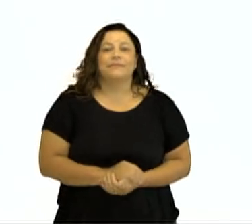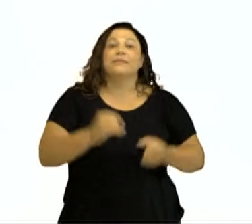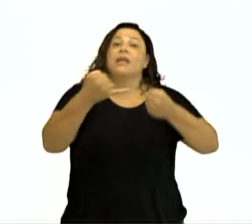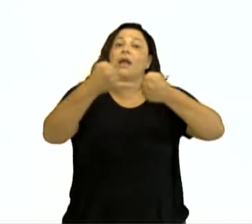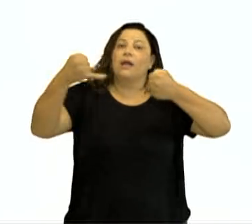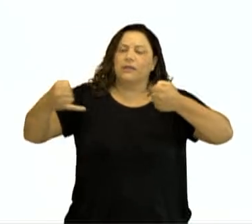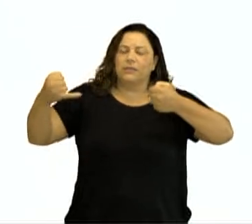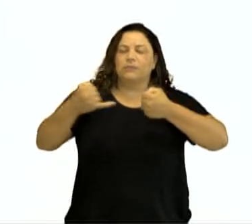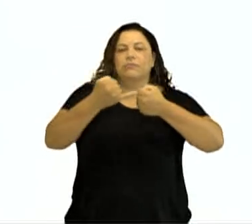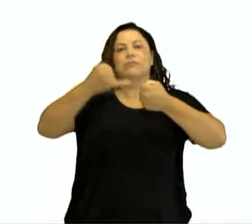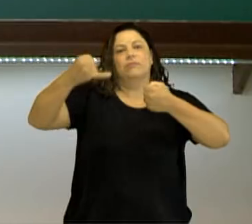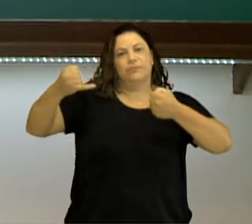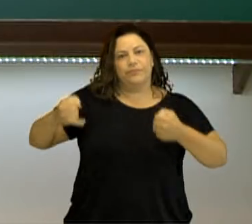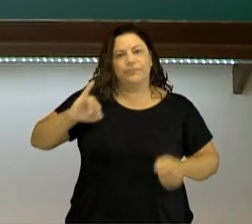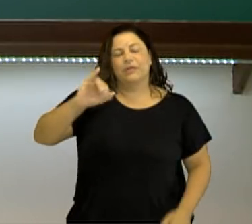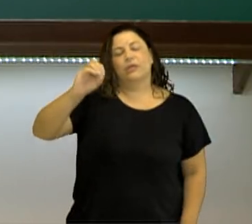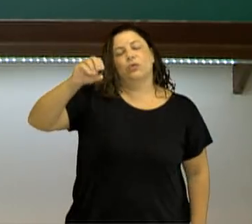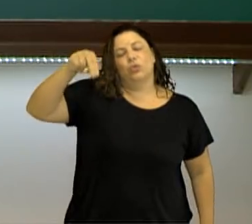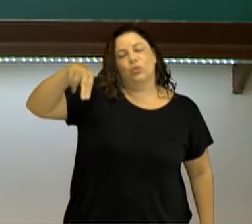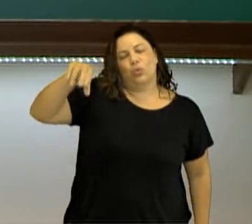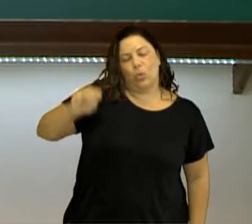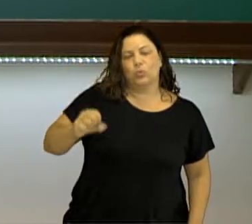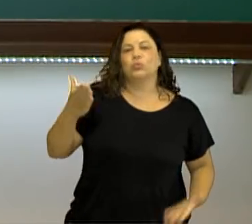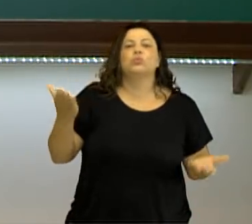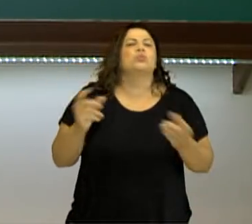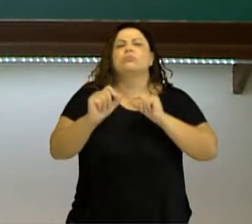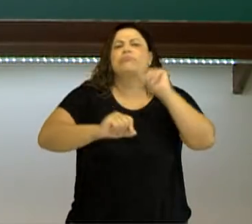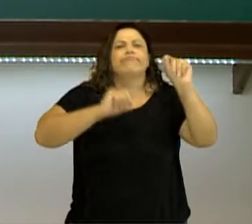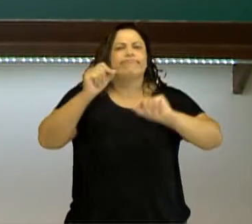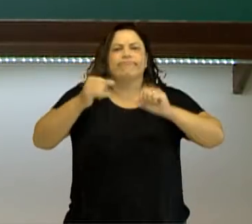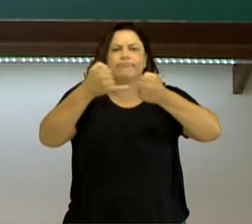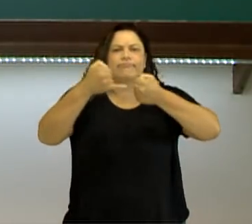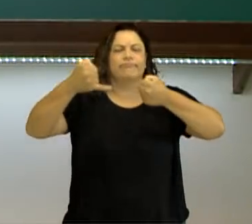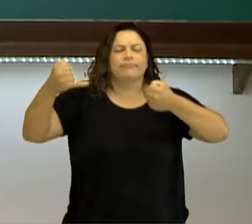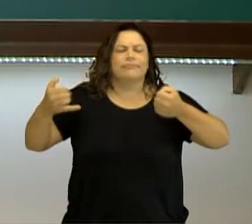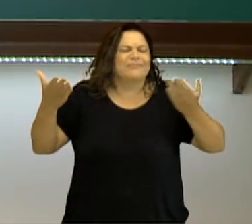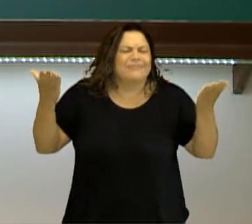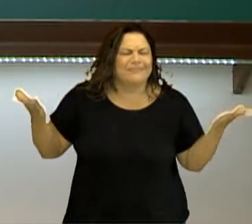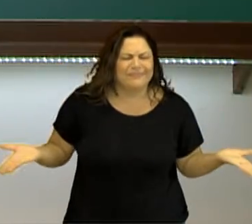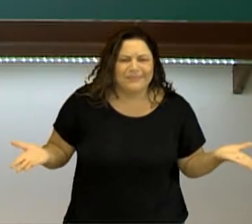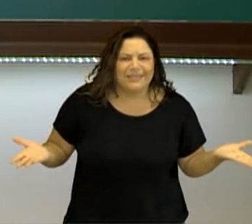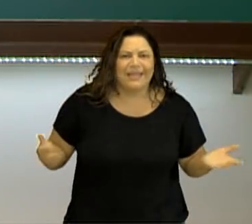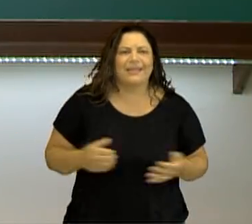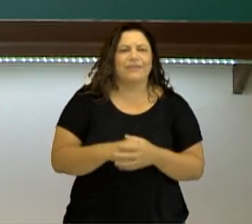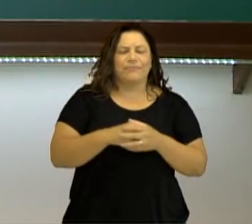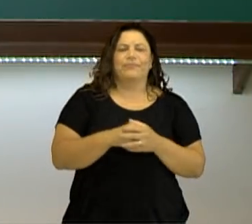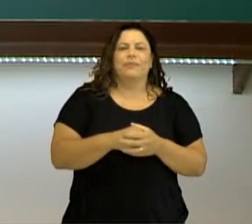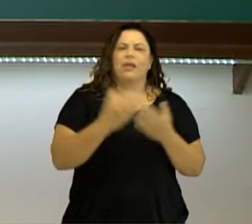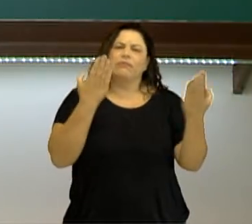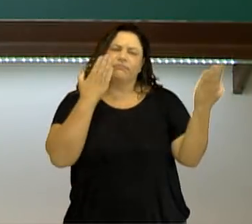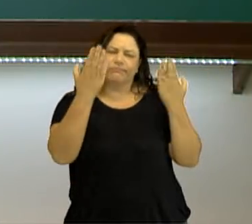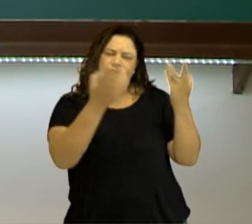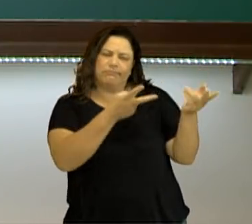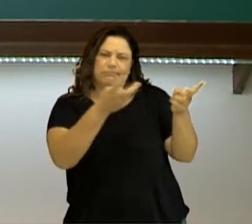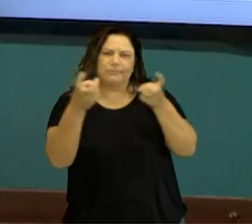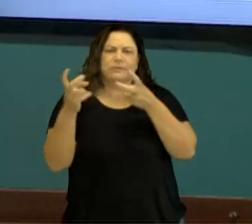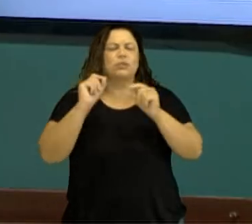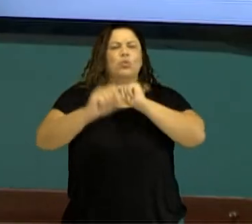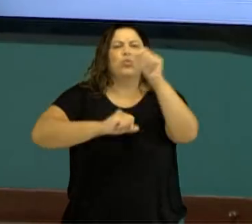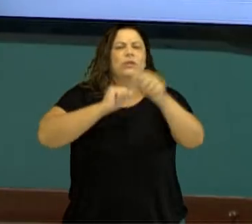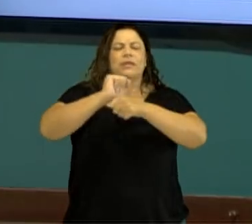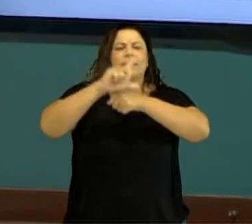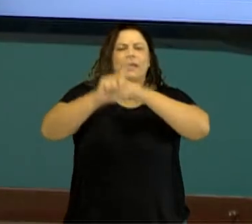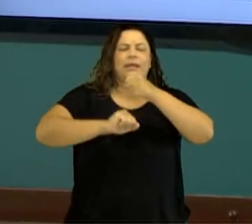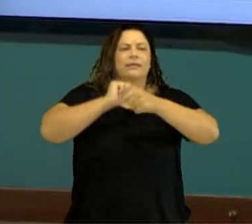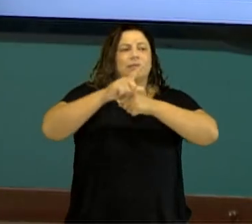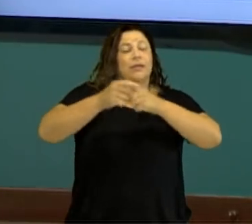Íons. Agora nós vamos para uma outra questão. Vamos falar sobre íons. Mas o que são íons? Vamos analisar primeiro o que é um átomo, né, pessoal? Antes